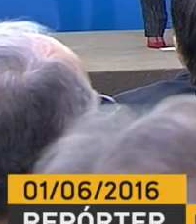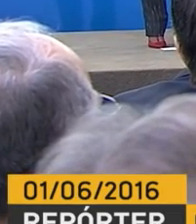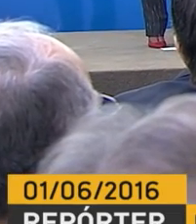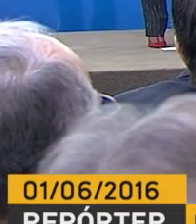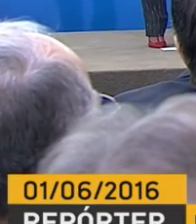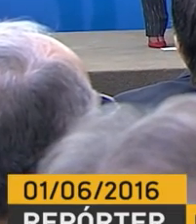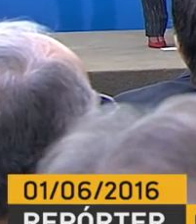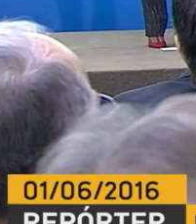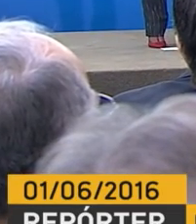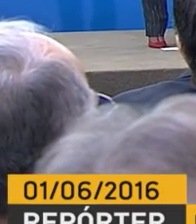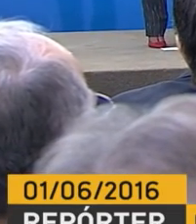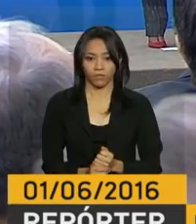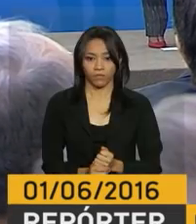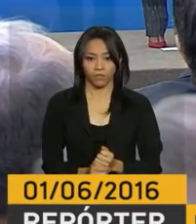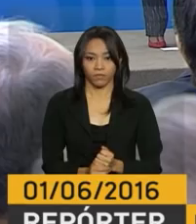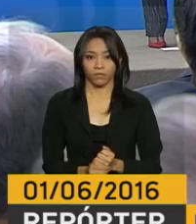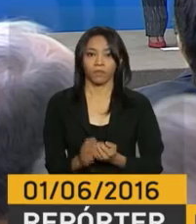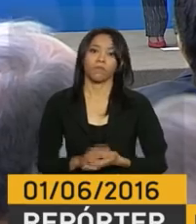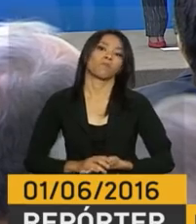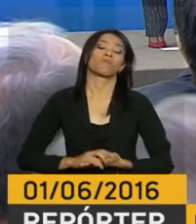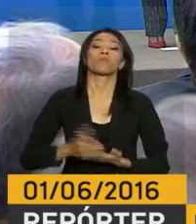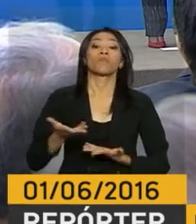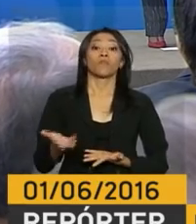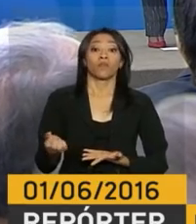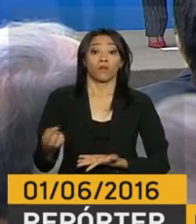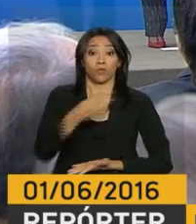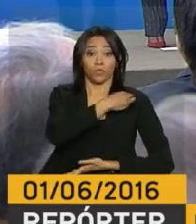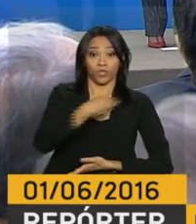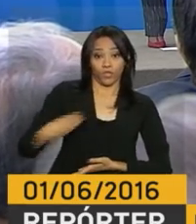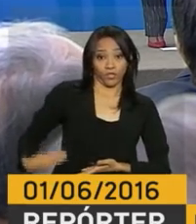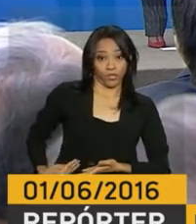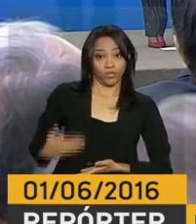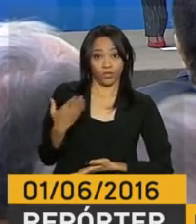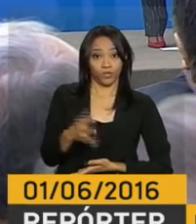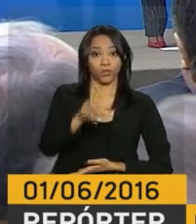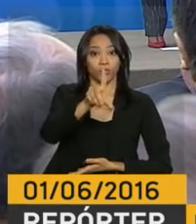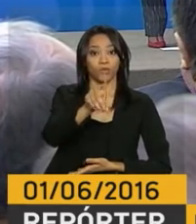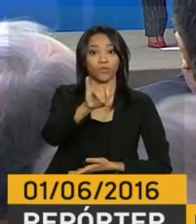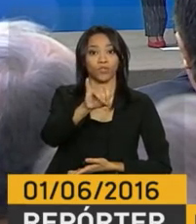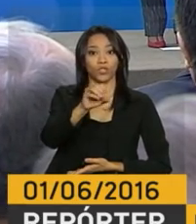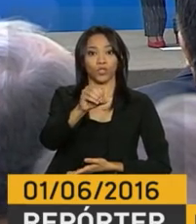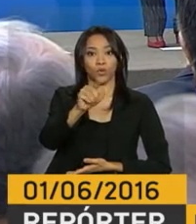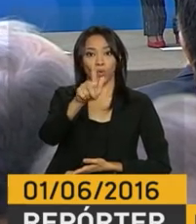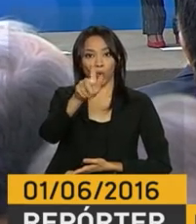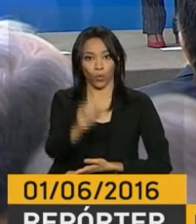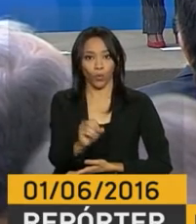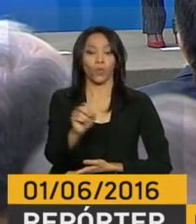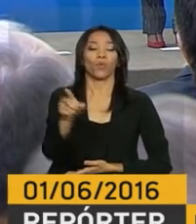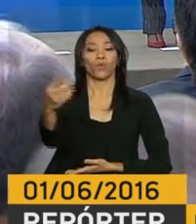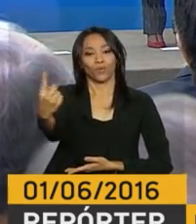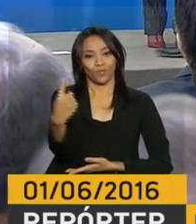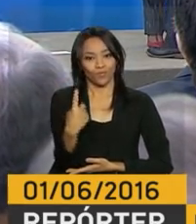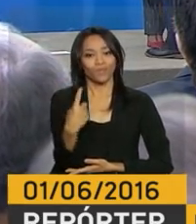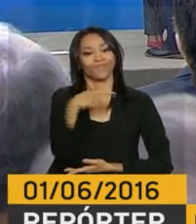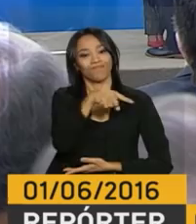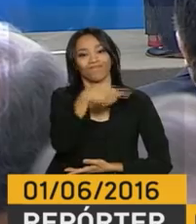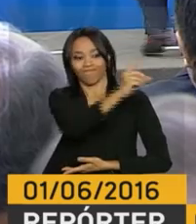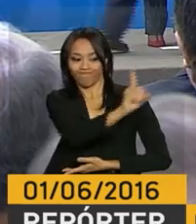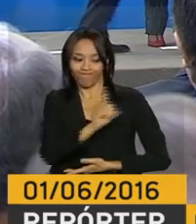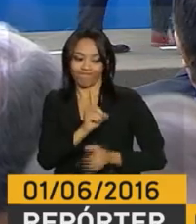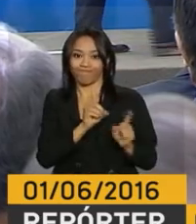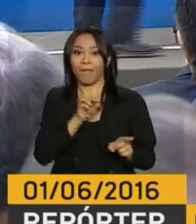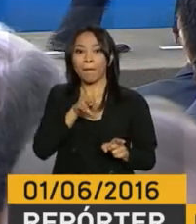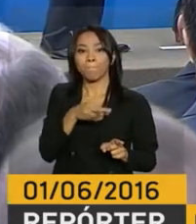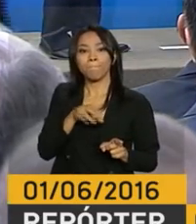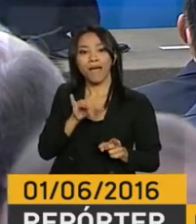o ministro Diogo Oliveira assina também o termo que dá Posse a senhora Maria Silvia Bastos Marques no